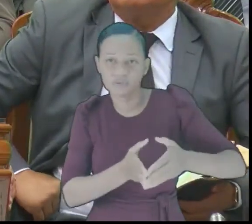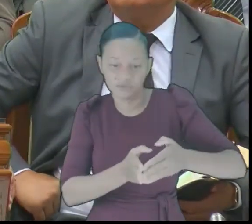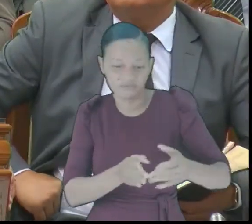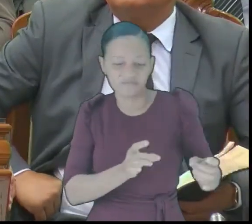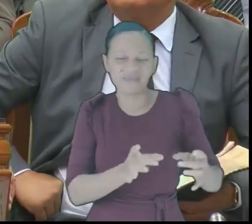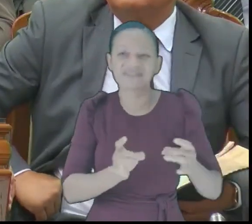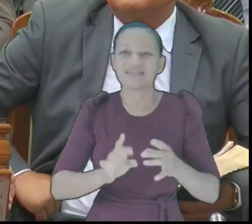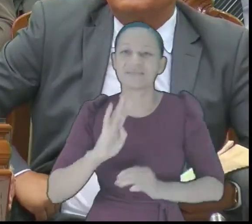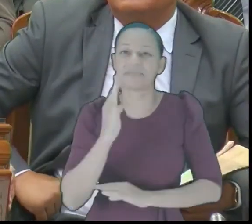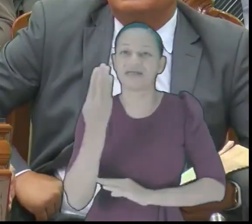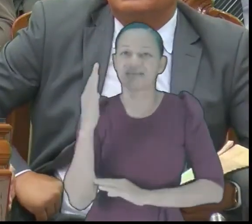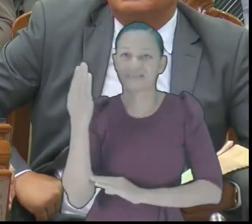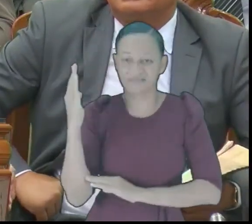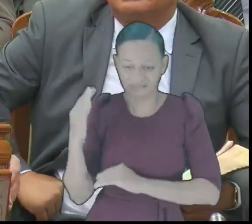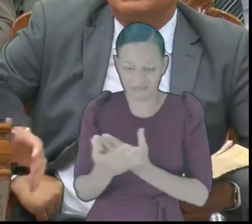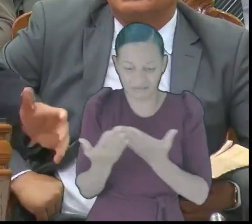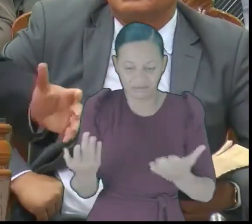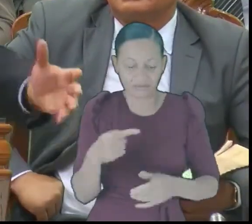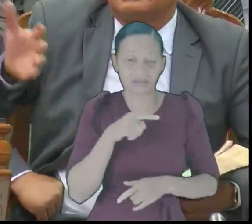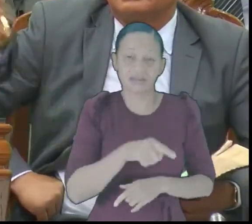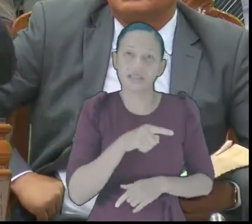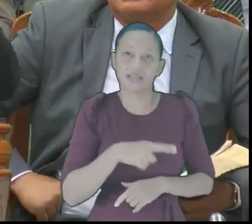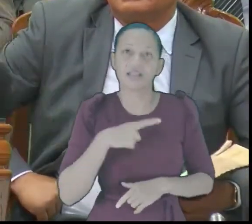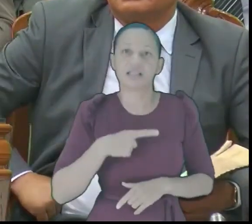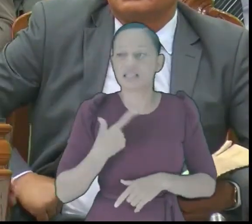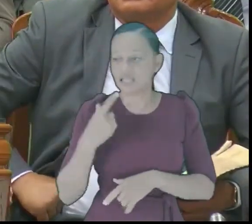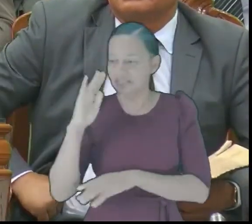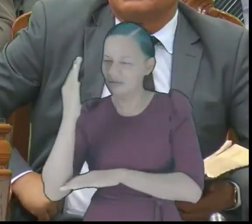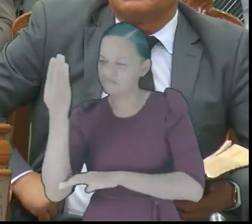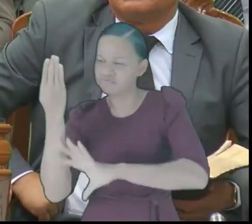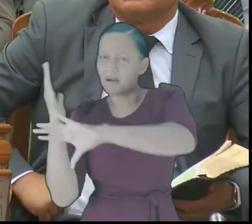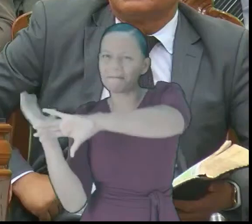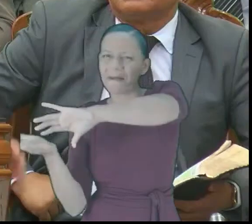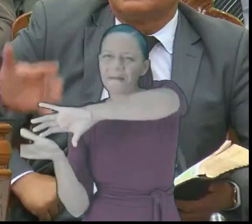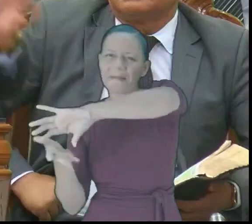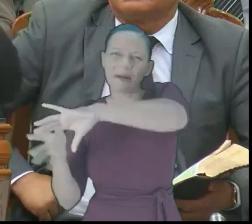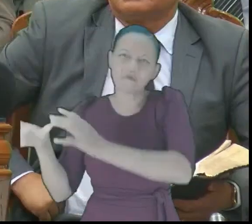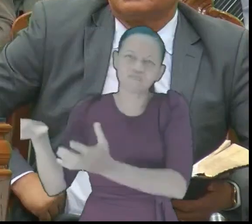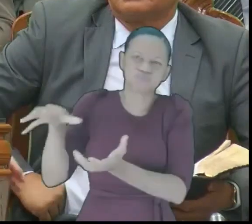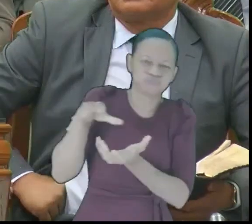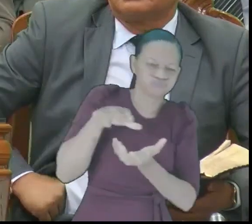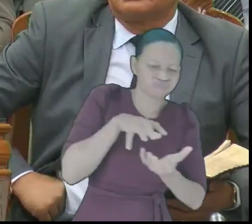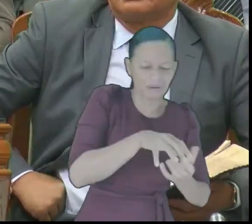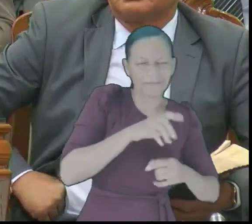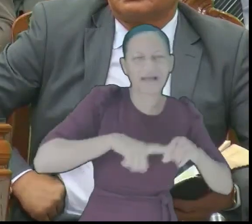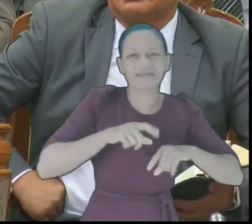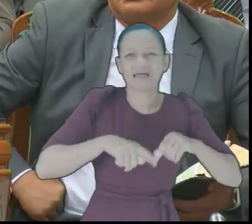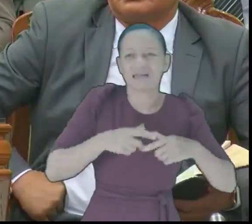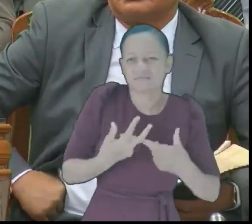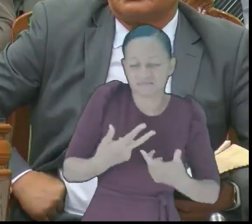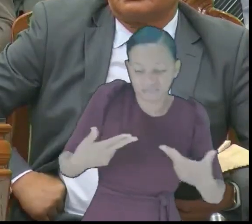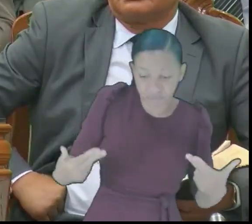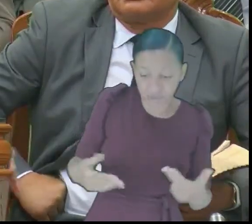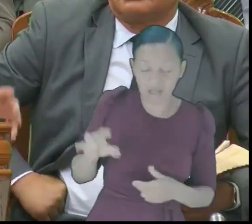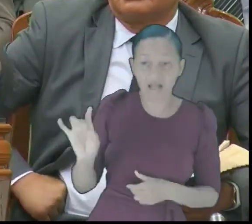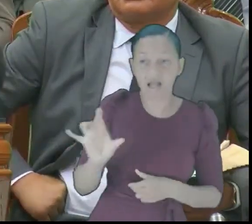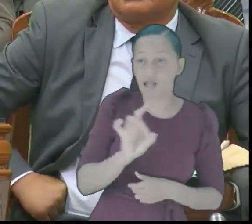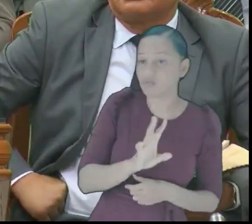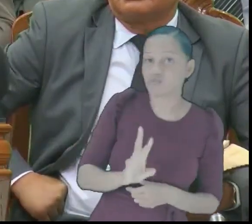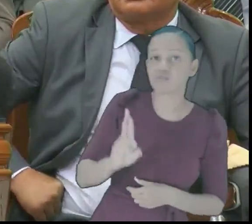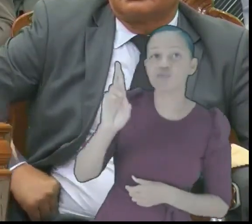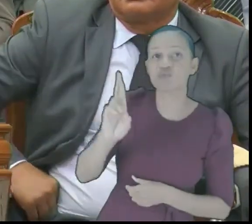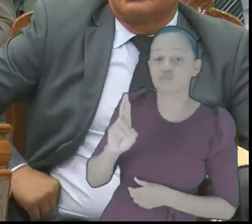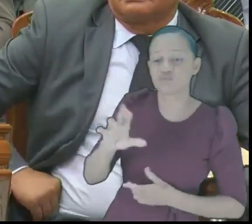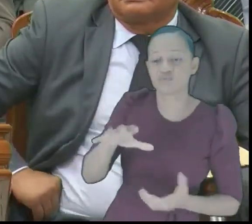Éfeso. E lá traziam muitas madeiras e muitas mercadorias. E cada dono